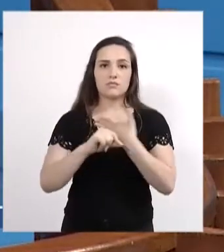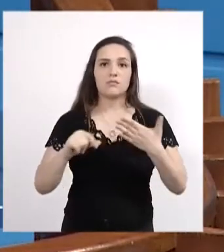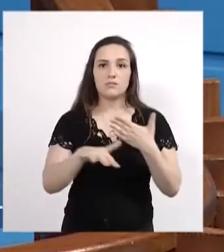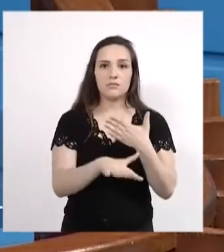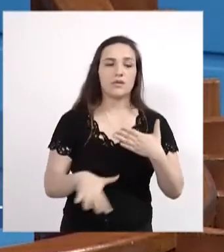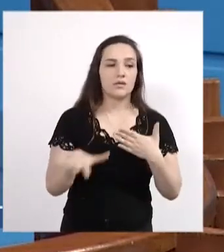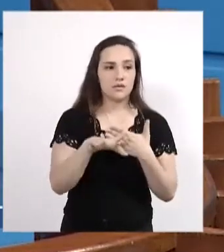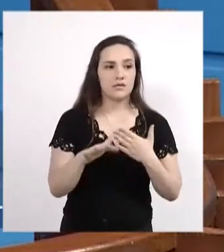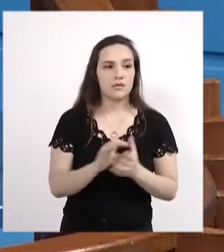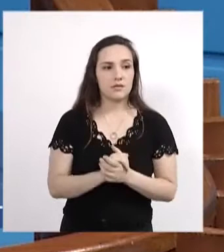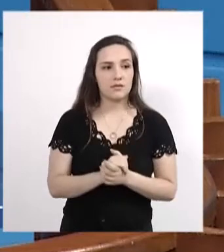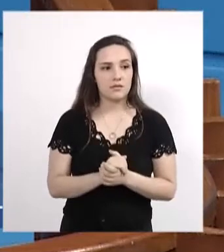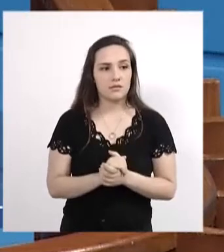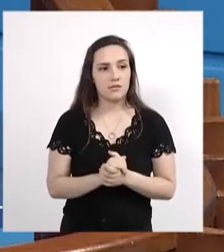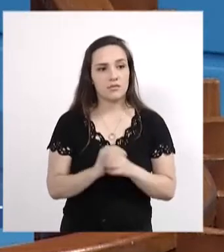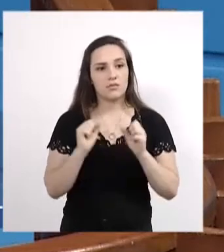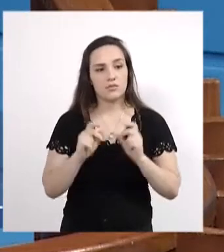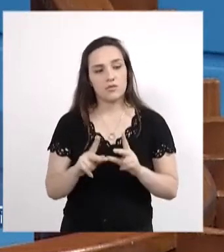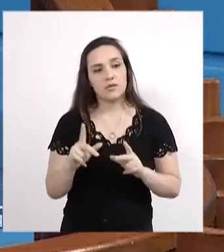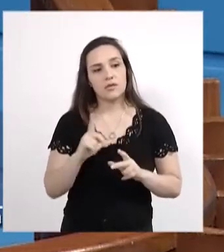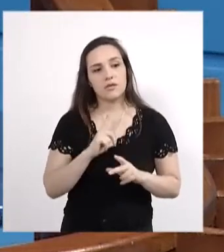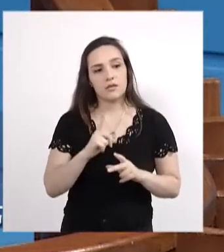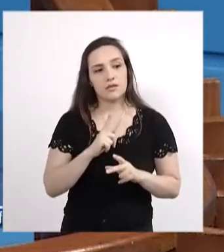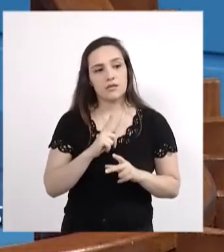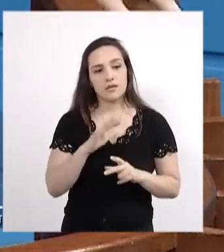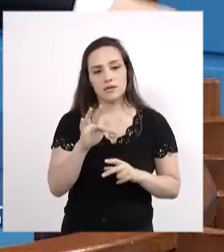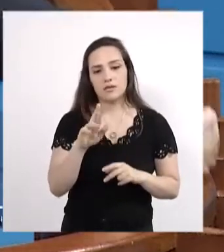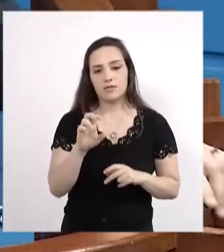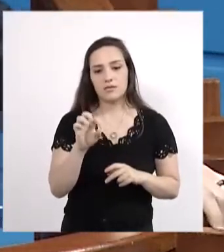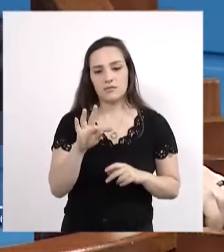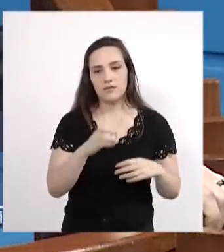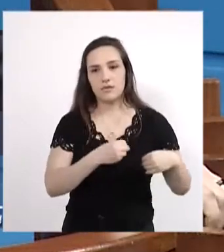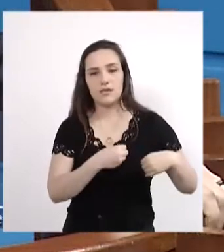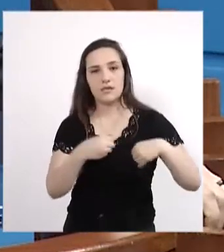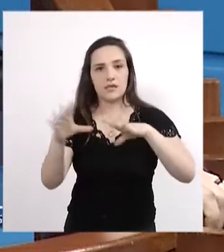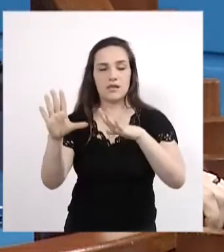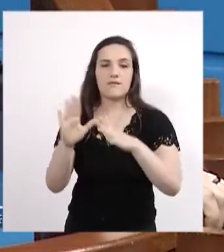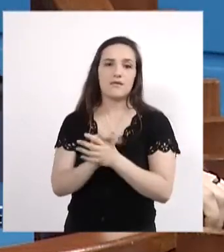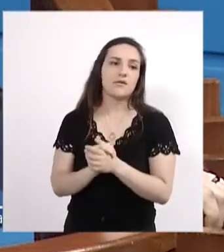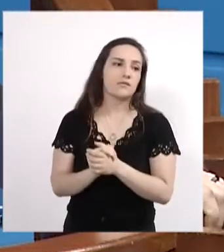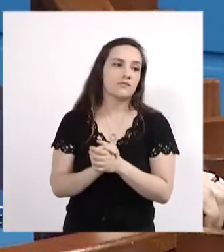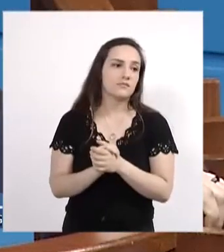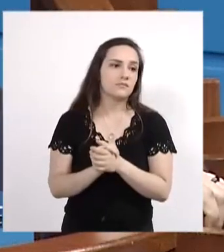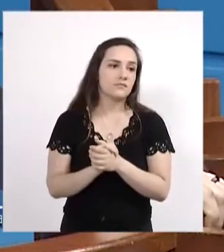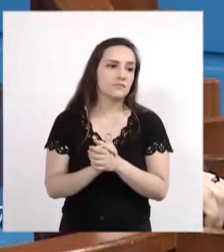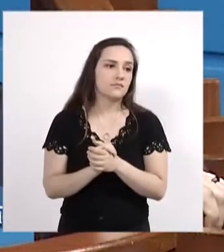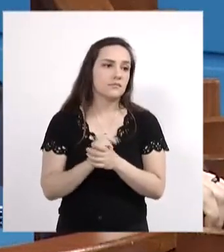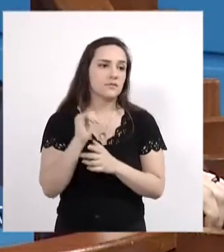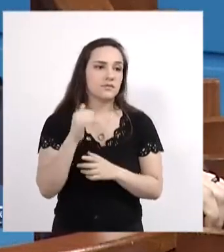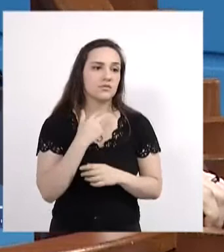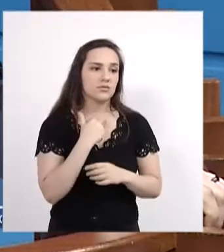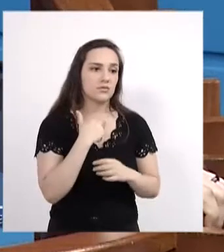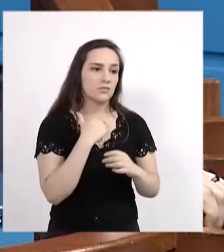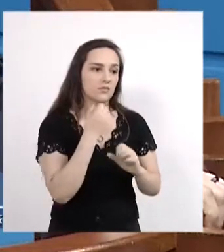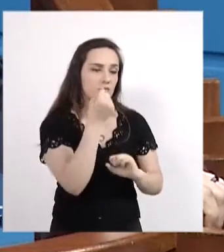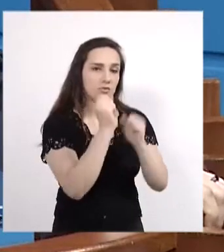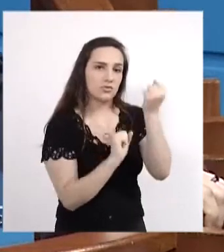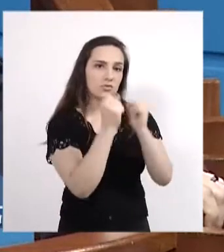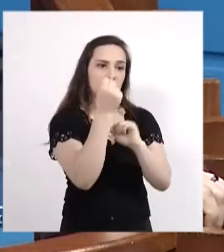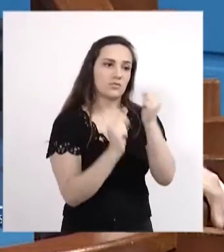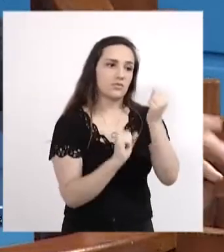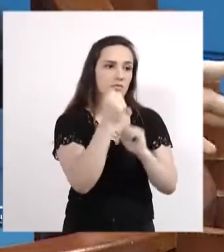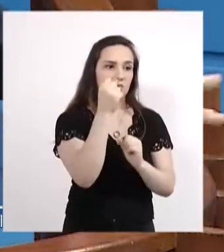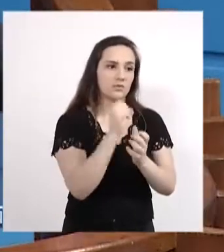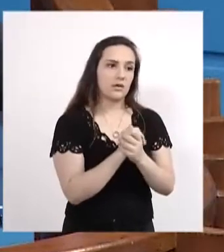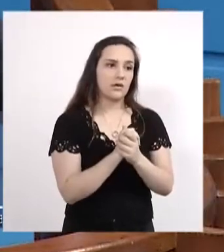cana tem um frete de 40 quilômetros. Então, se não pode implantar usina de álcool no Pantanal, vai ter canavial